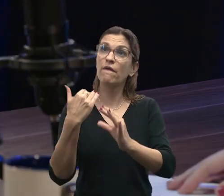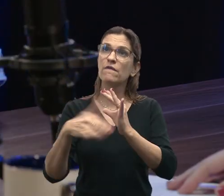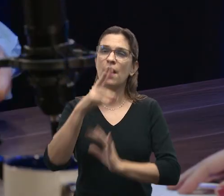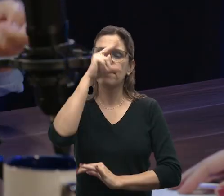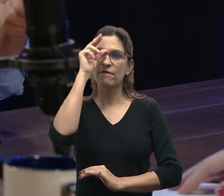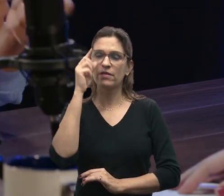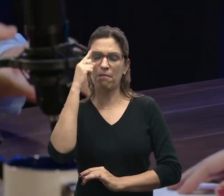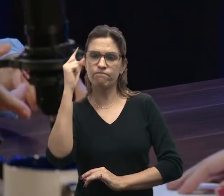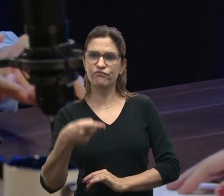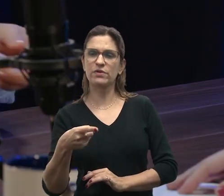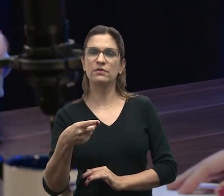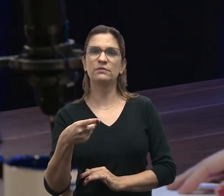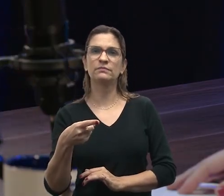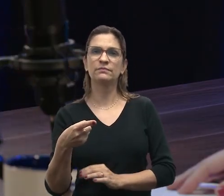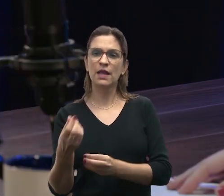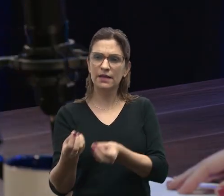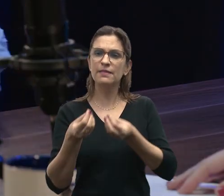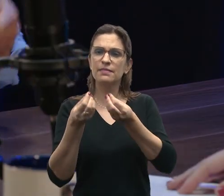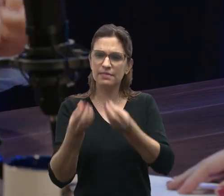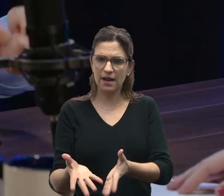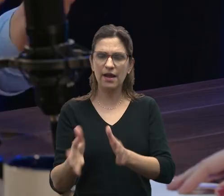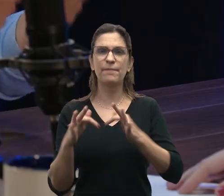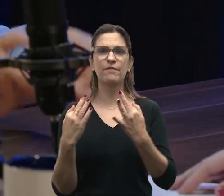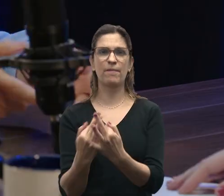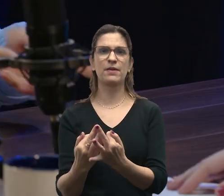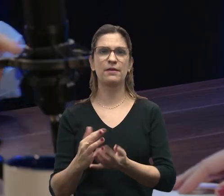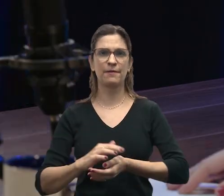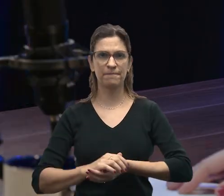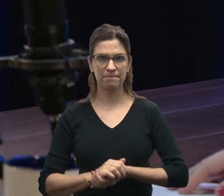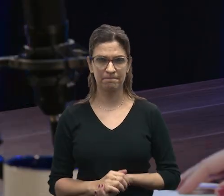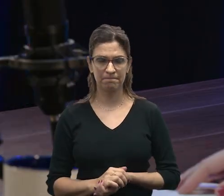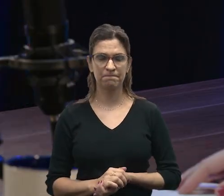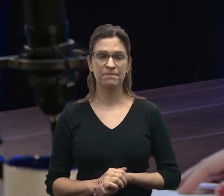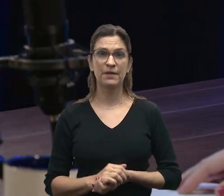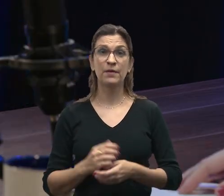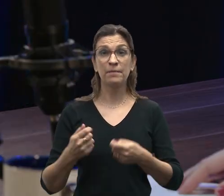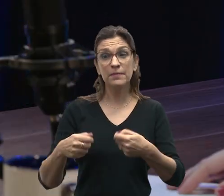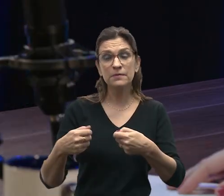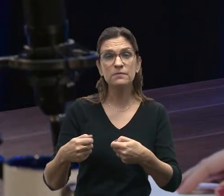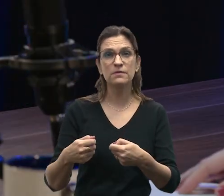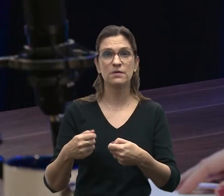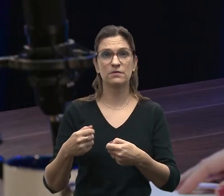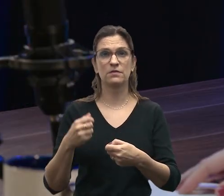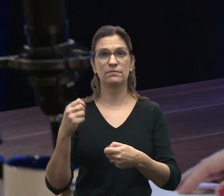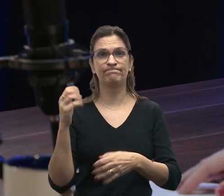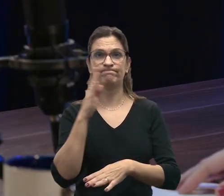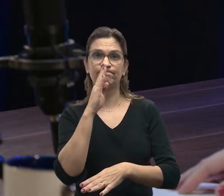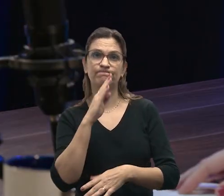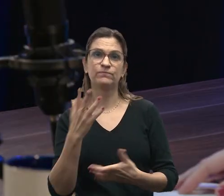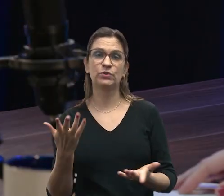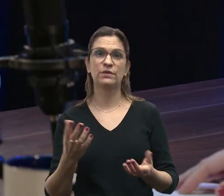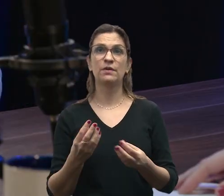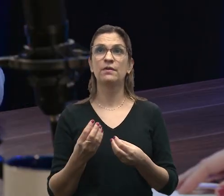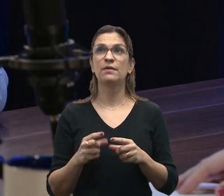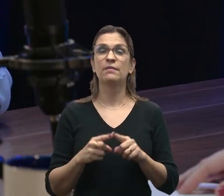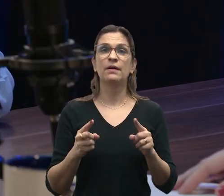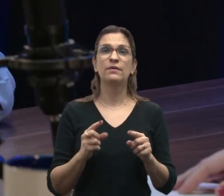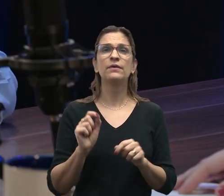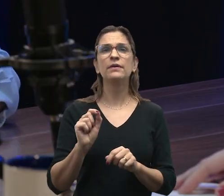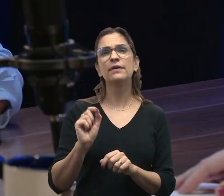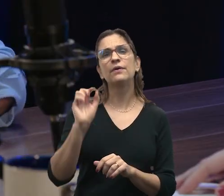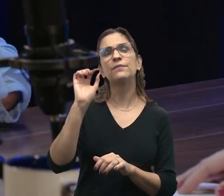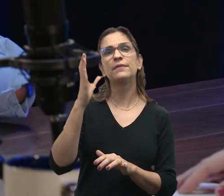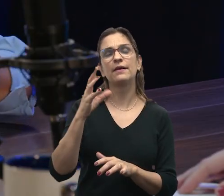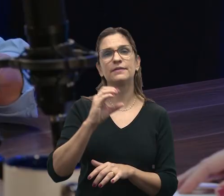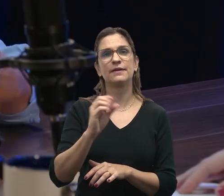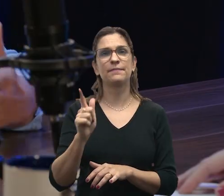uma notificação, cumpra, entregue isso a essa pessoa que ela precisa. O que acontece em Campo Grande? Nós